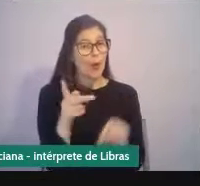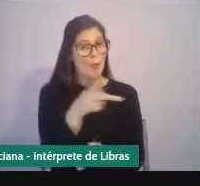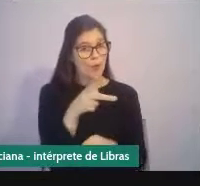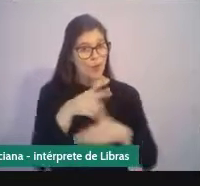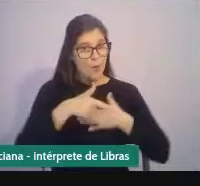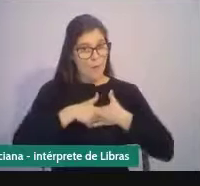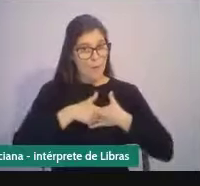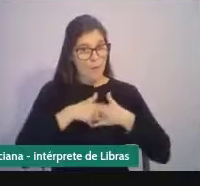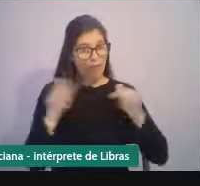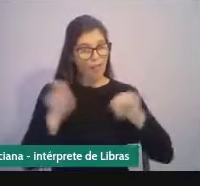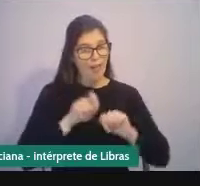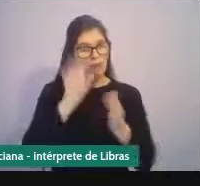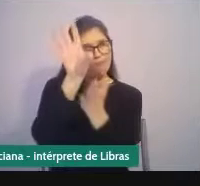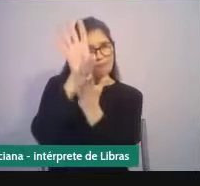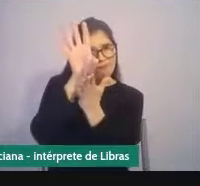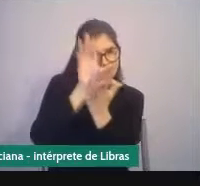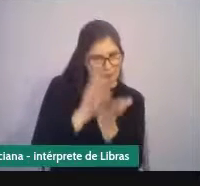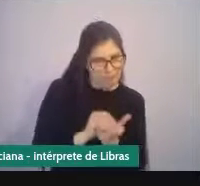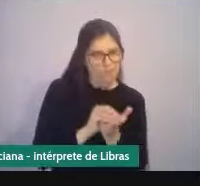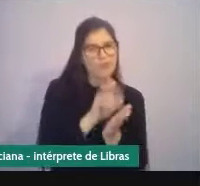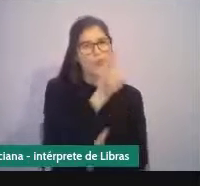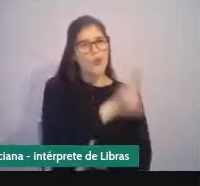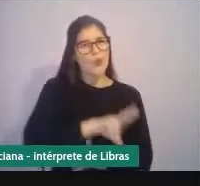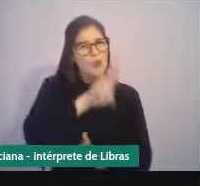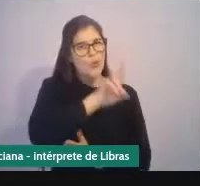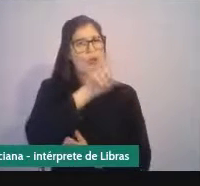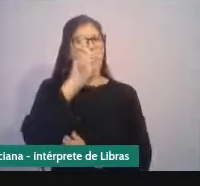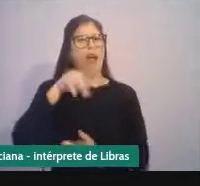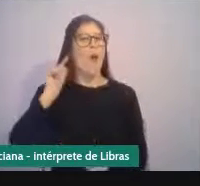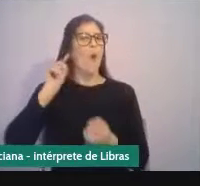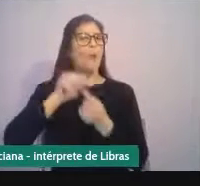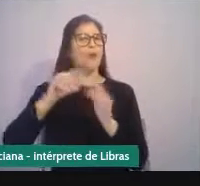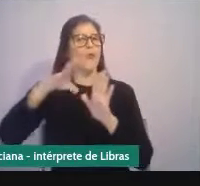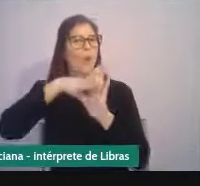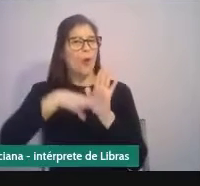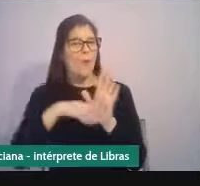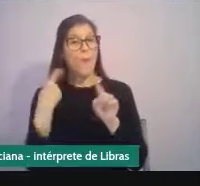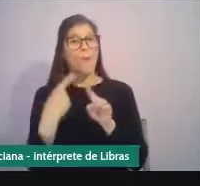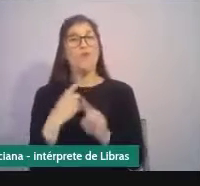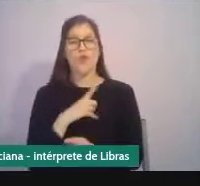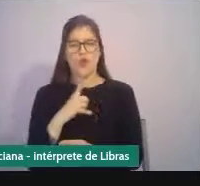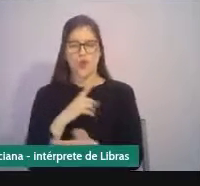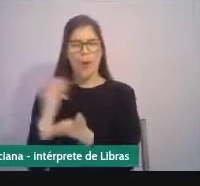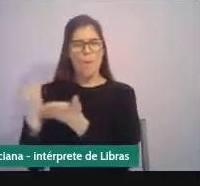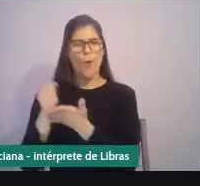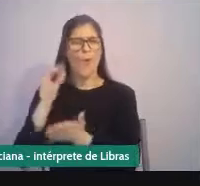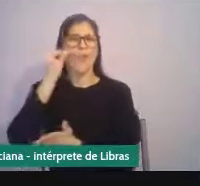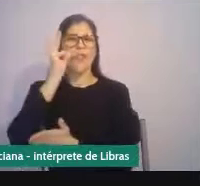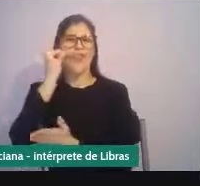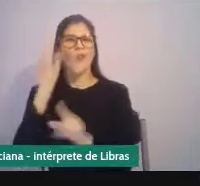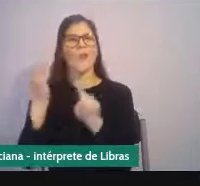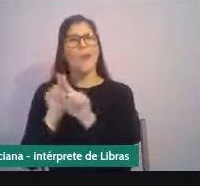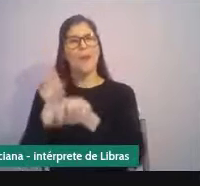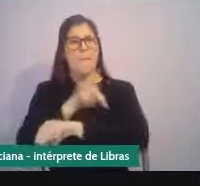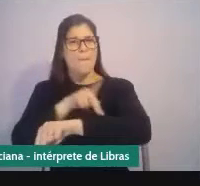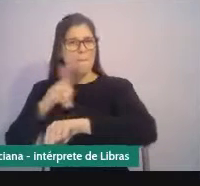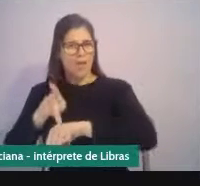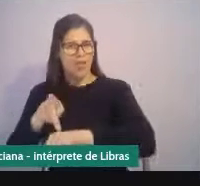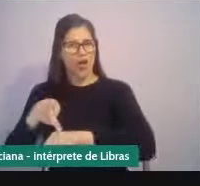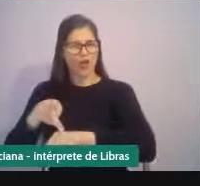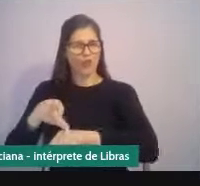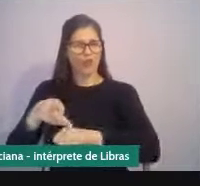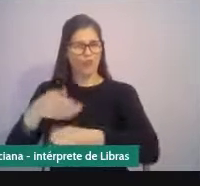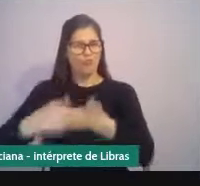seus espaços. Essa era a intenção do programa, oferecer esse apoio técnico e pedagógico para a organização dos conteúdos.